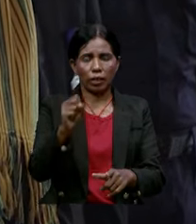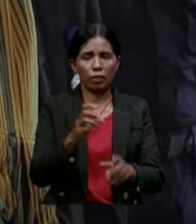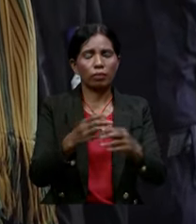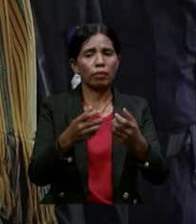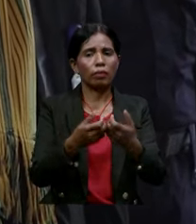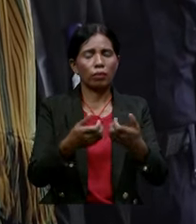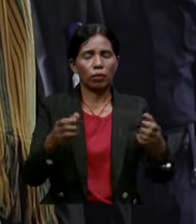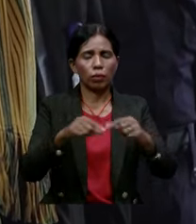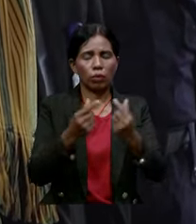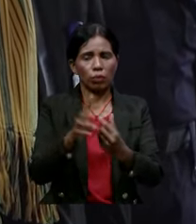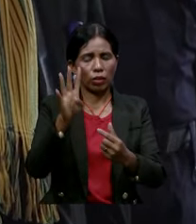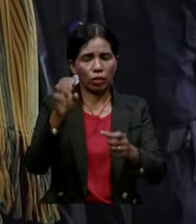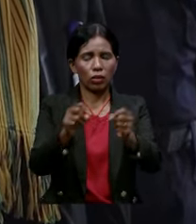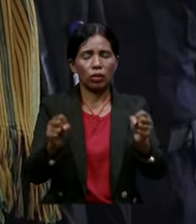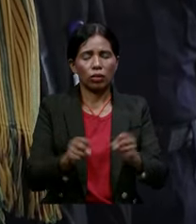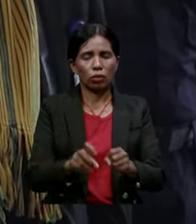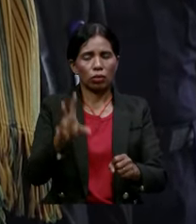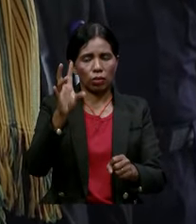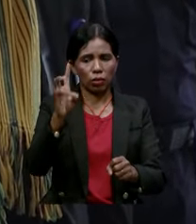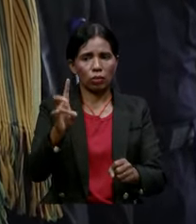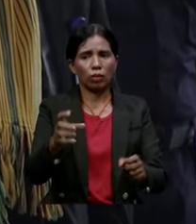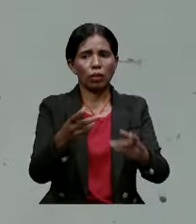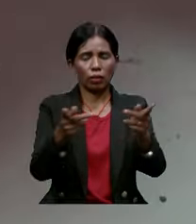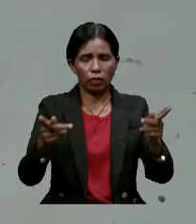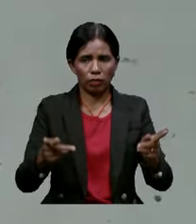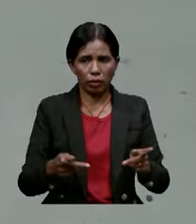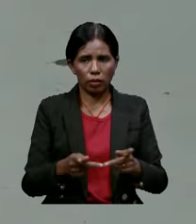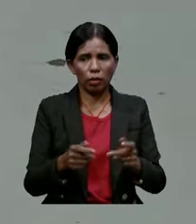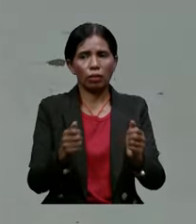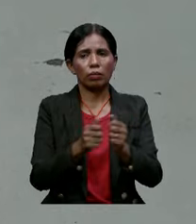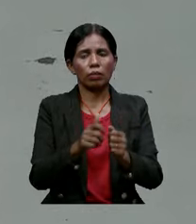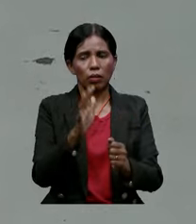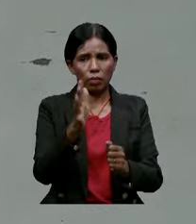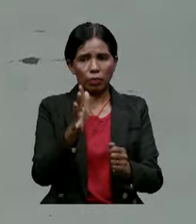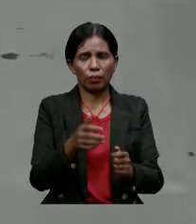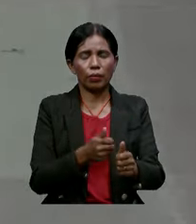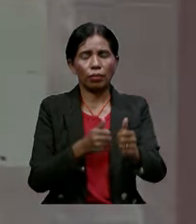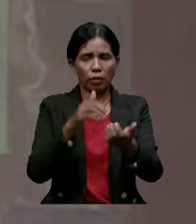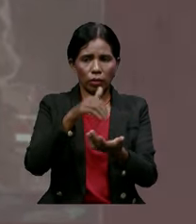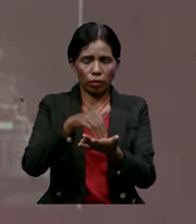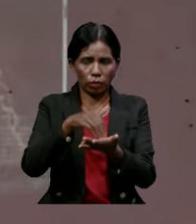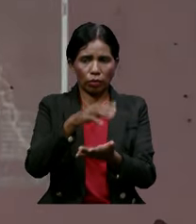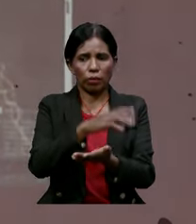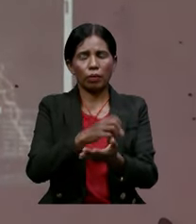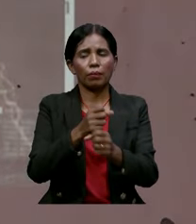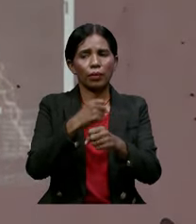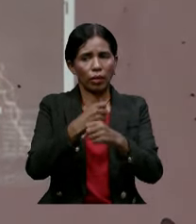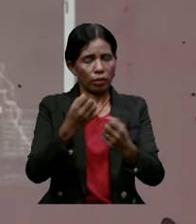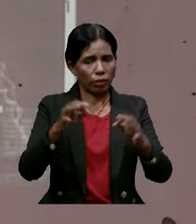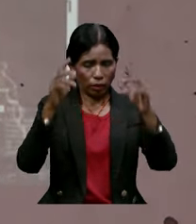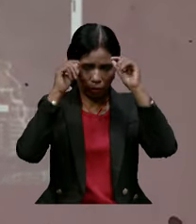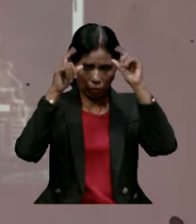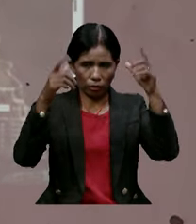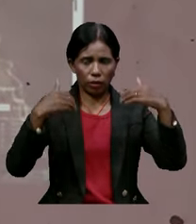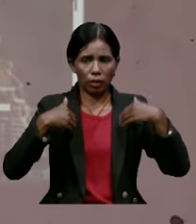hat e a suku hitu, no cada bloco cobre área quilômetro quadrado limanulu. Tur estudo preliminário nebe halona, Timor-Leste e